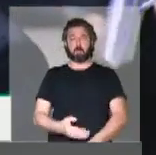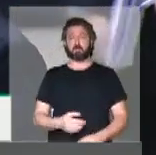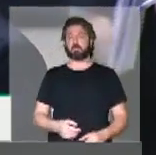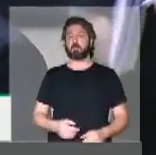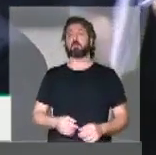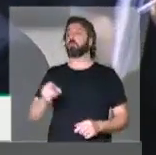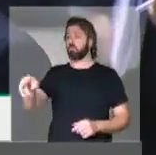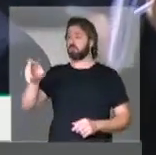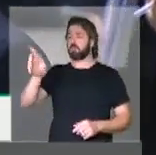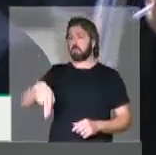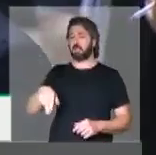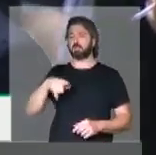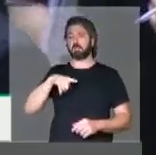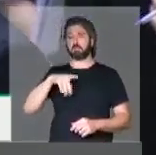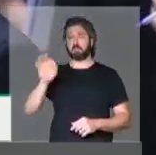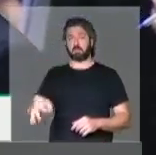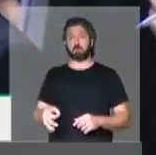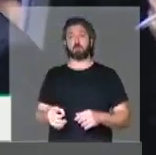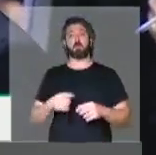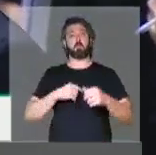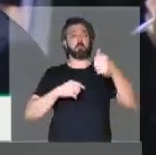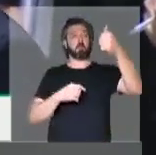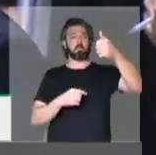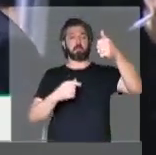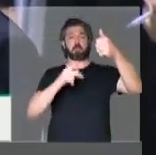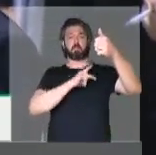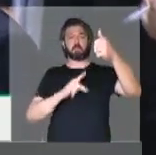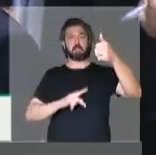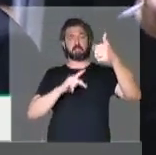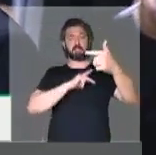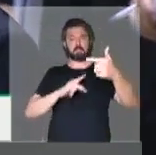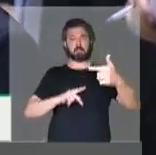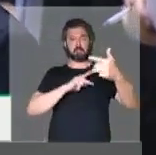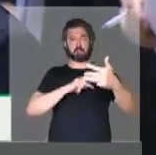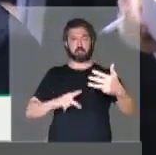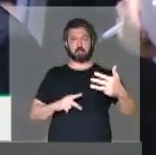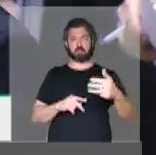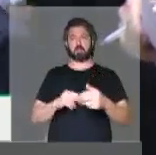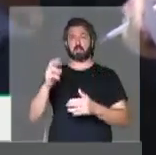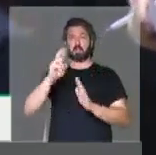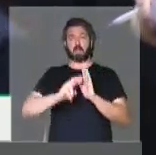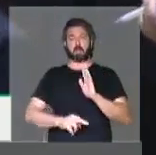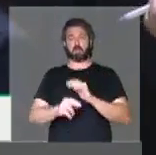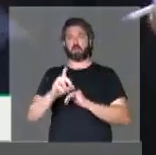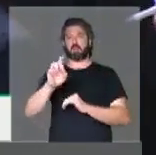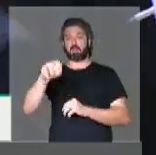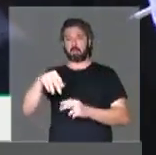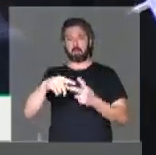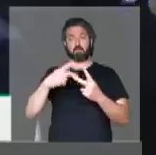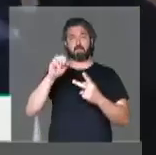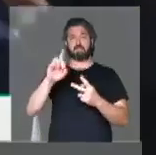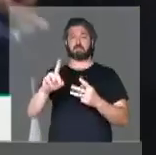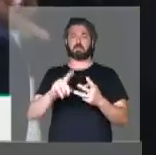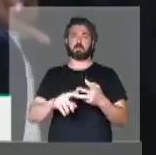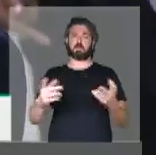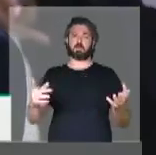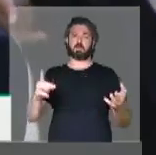Excelência tá certo. Mas o presidente, o primeiro vice, o segundo vice e o relator, dois do DEM, um do PSD e outro do PL.